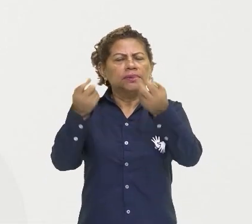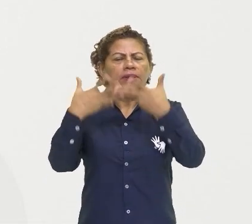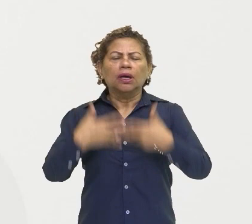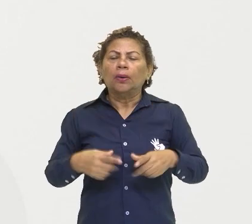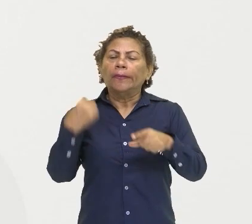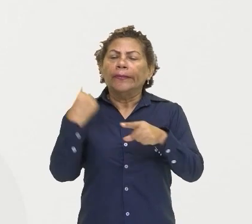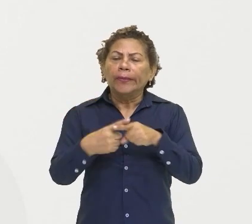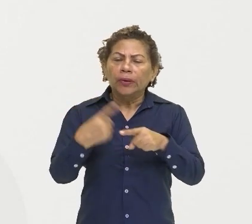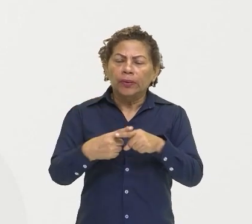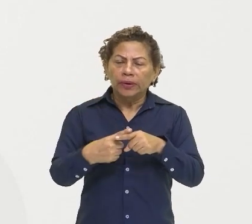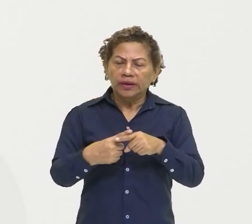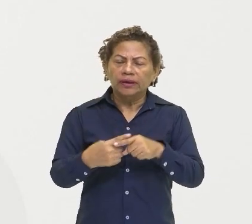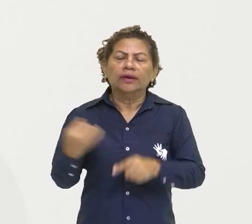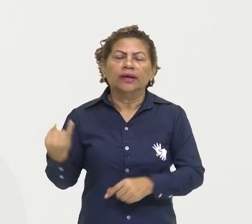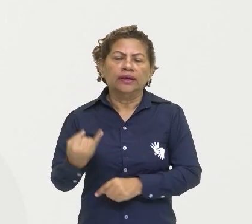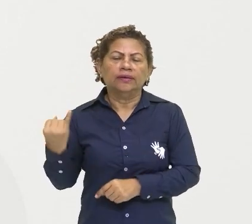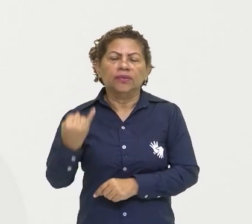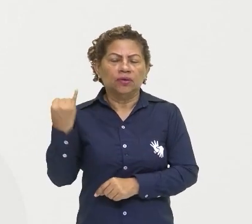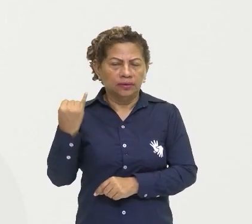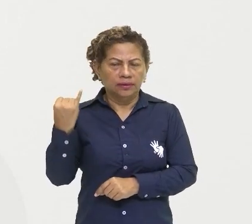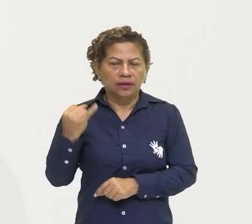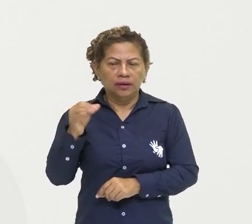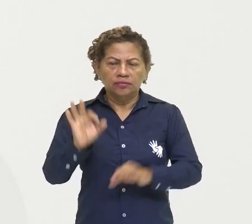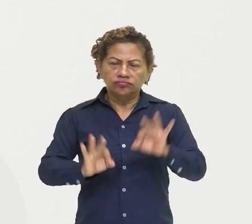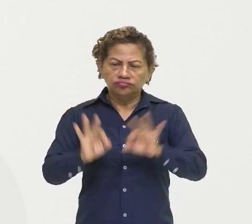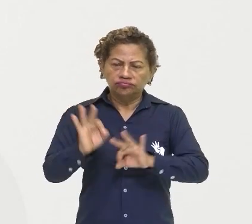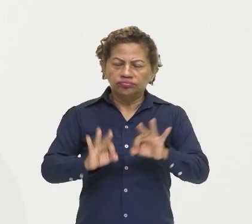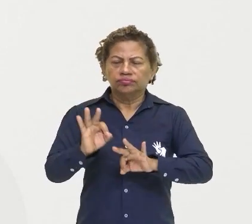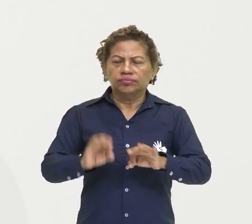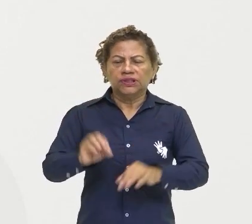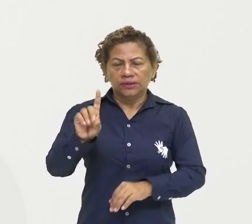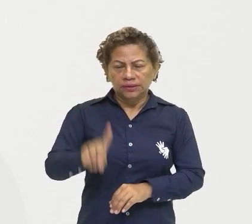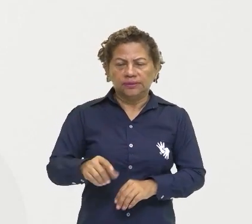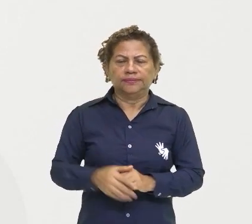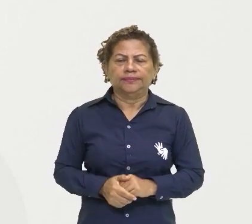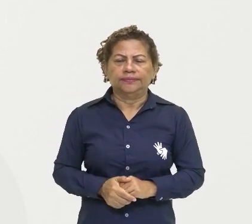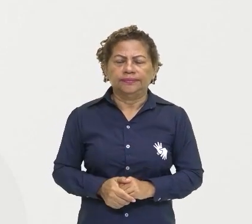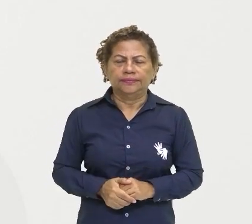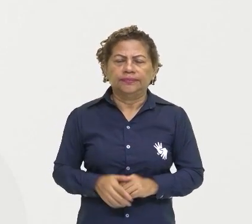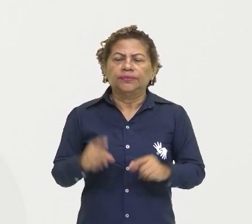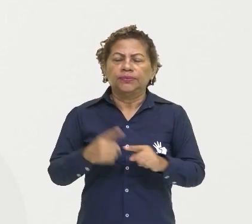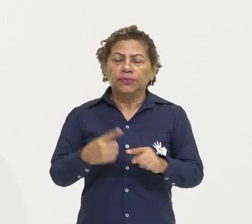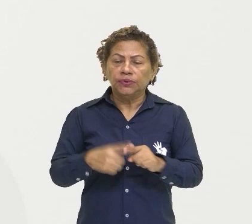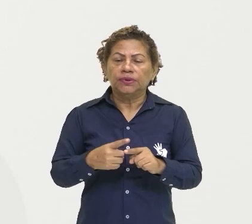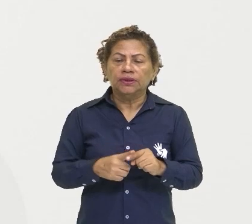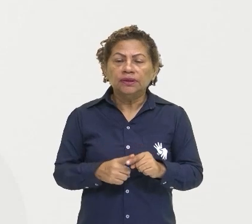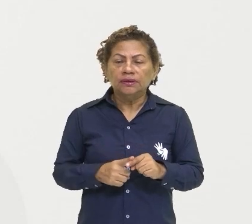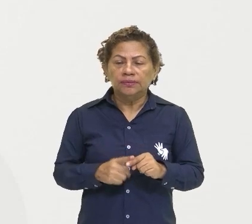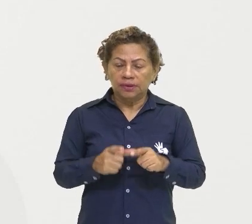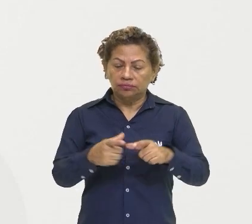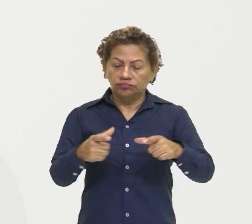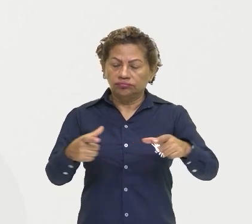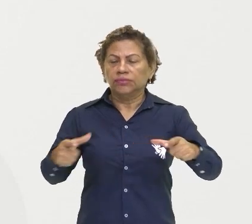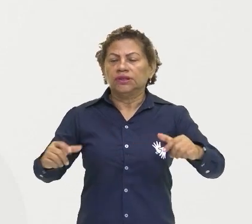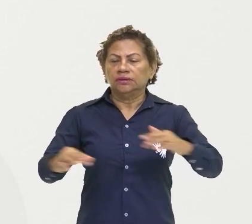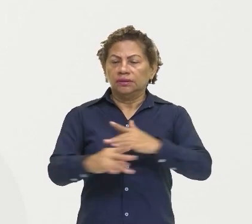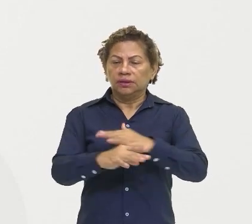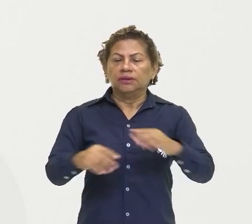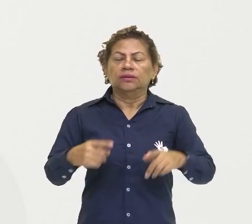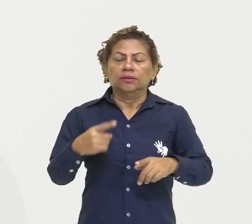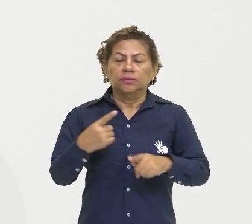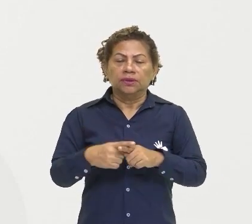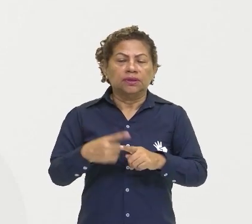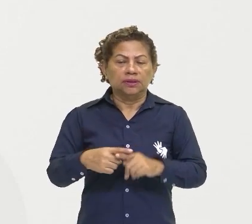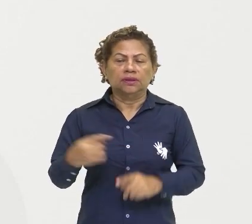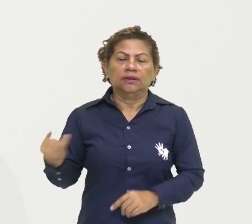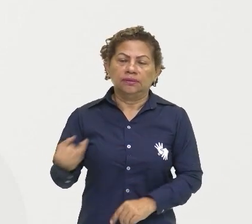diretor. Ele é importante porque tem os objetivos para o desenvolvimento urbano do município, tá certo? Ele é importante